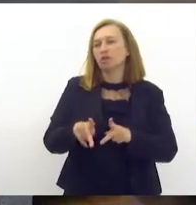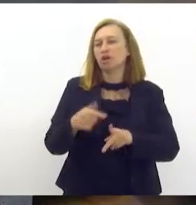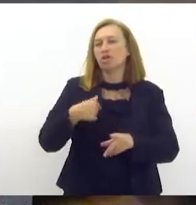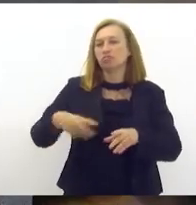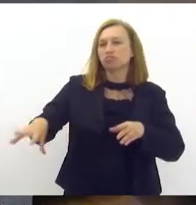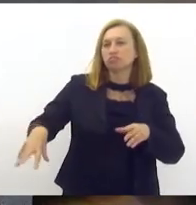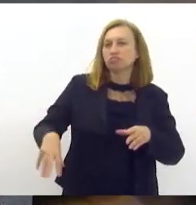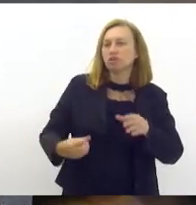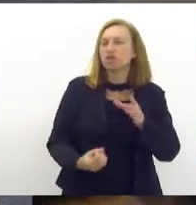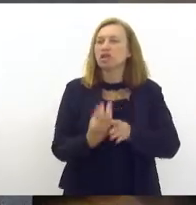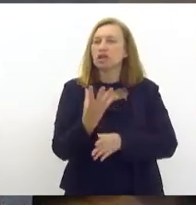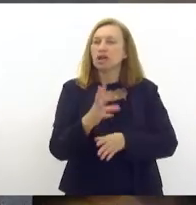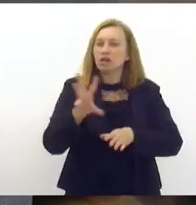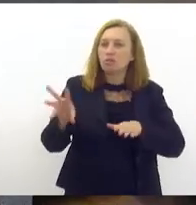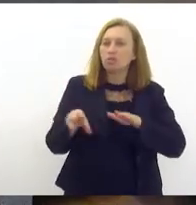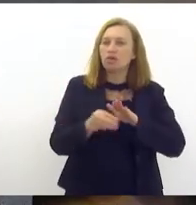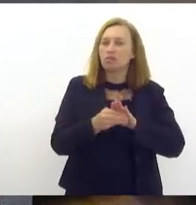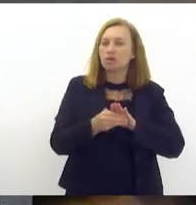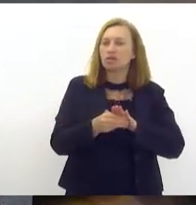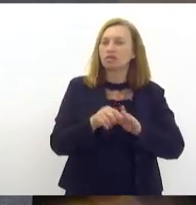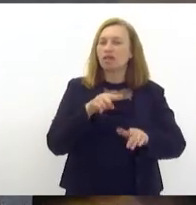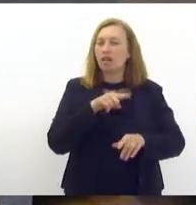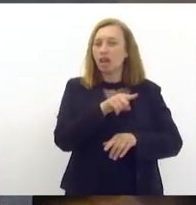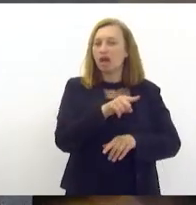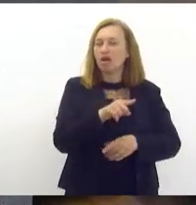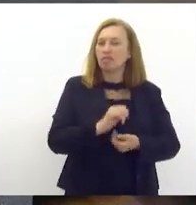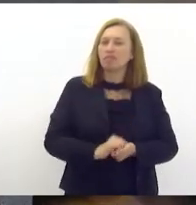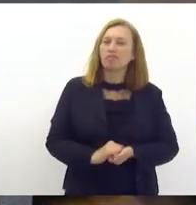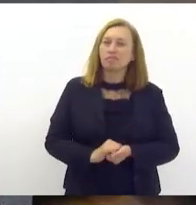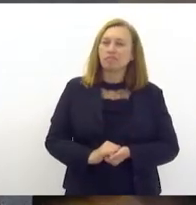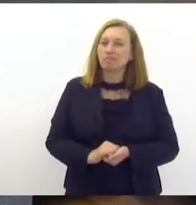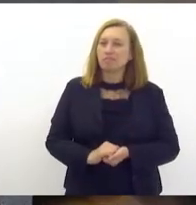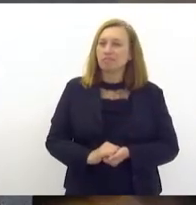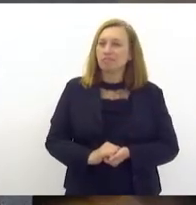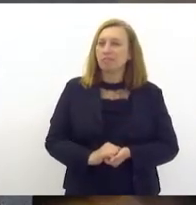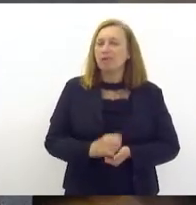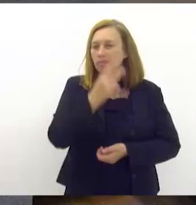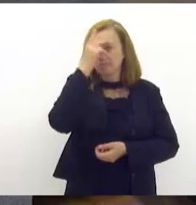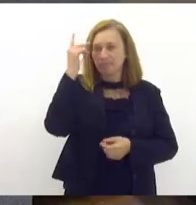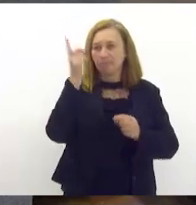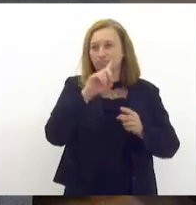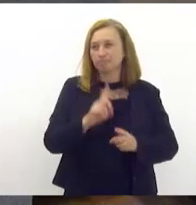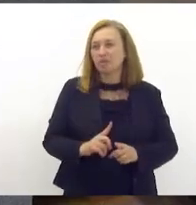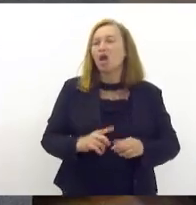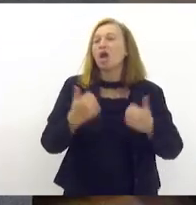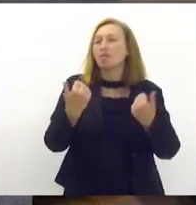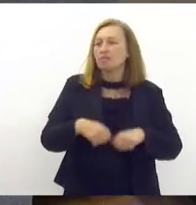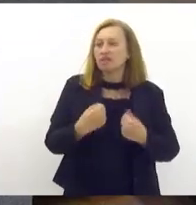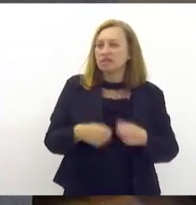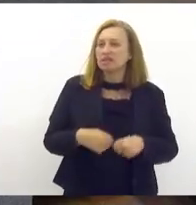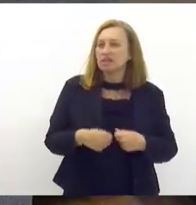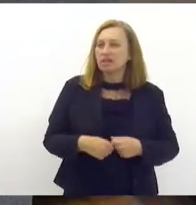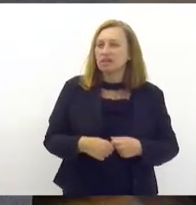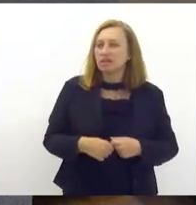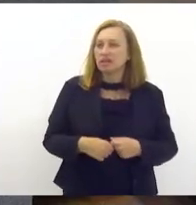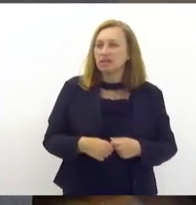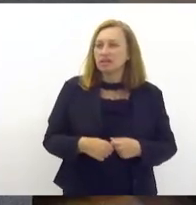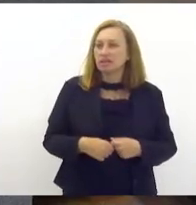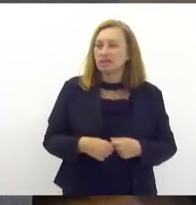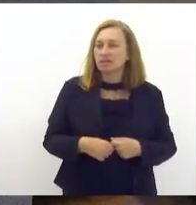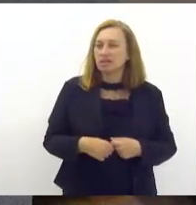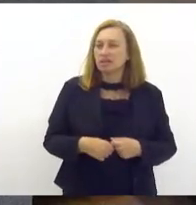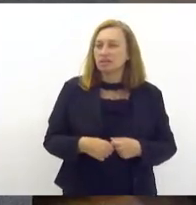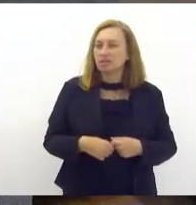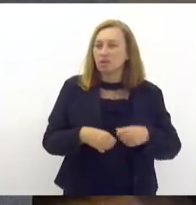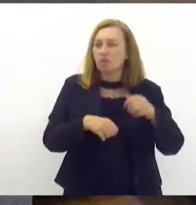emenda, não era um projeto, era uma emenda, dizendo que para as pessoas com deficiência deveriam ser no andar